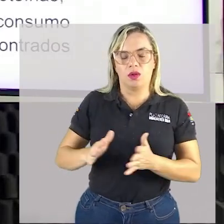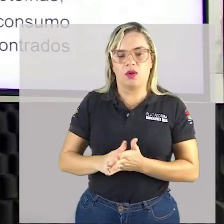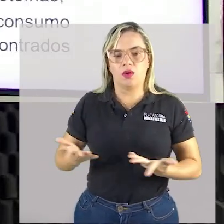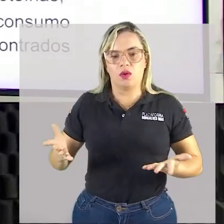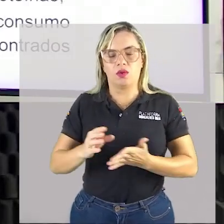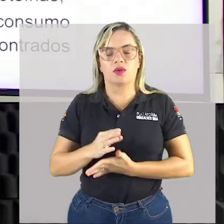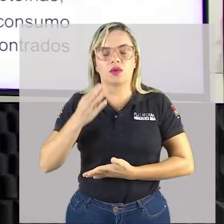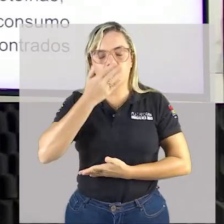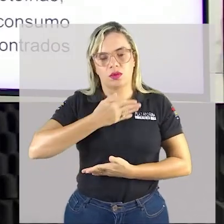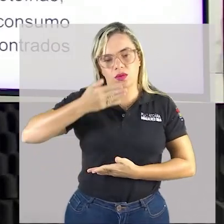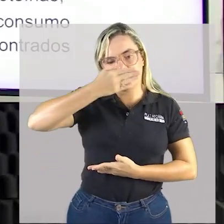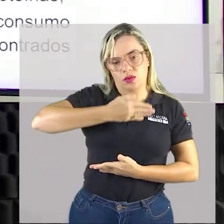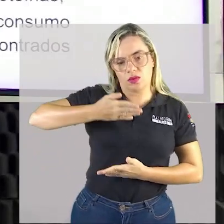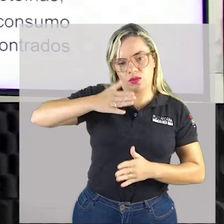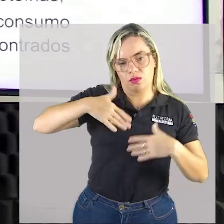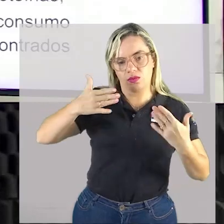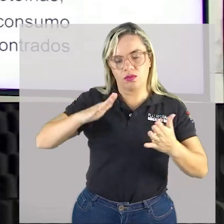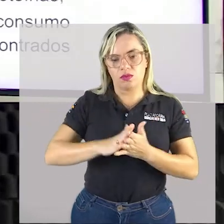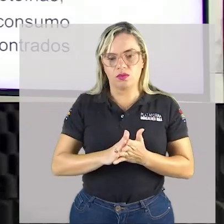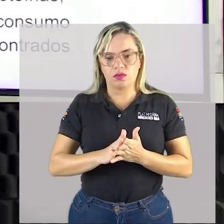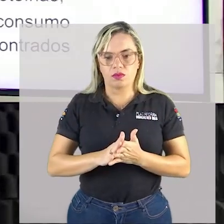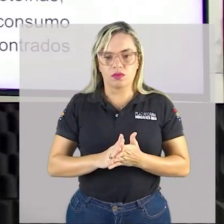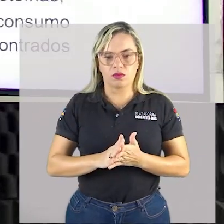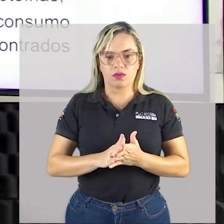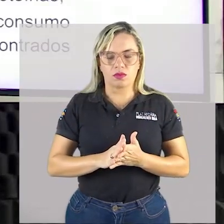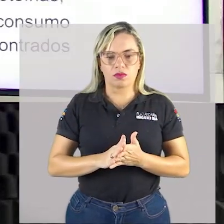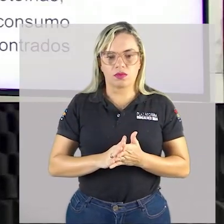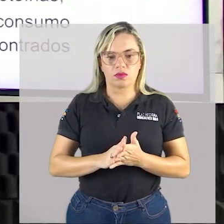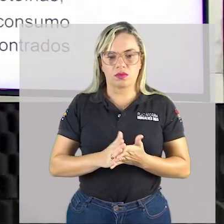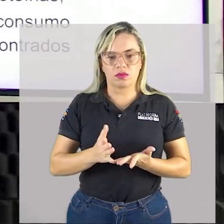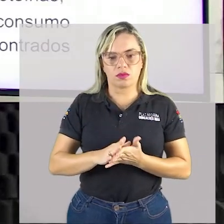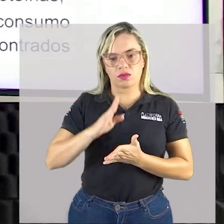açúcares ali, predominantes